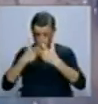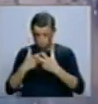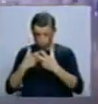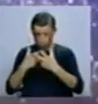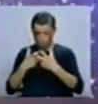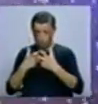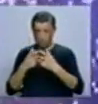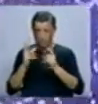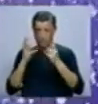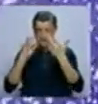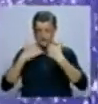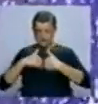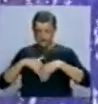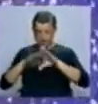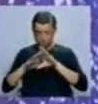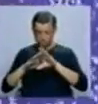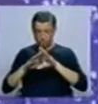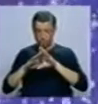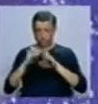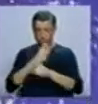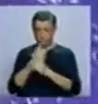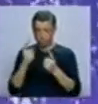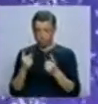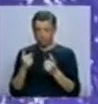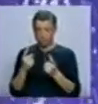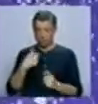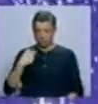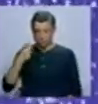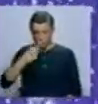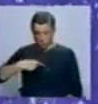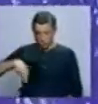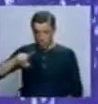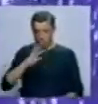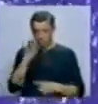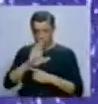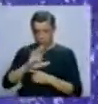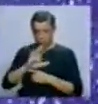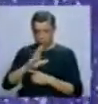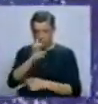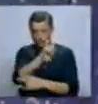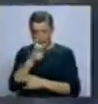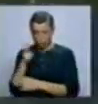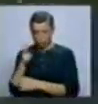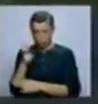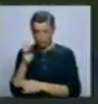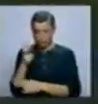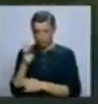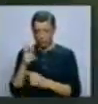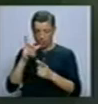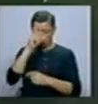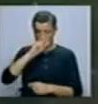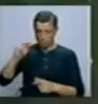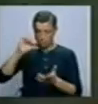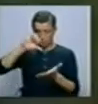escura provavelmente explica por que razão é que nós temos, por exemplo, velocidades de rotação de estrelas longe do centro